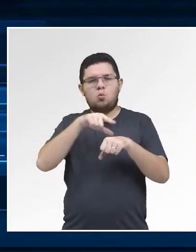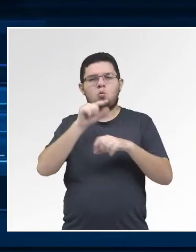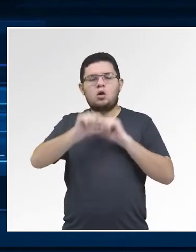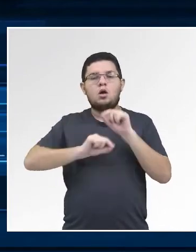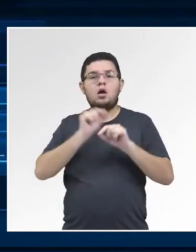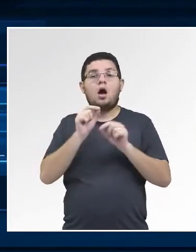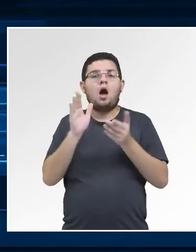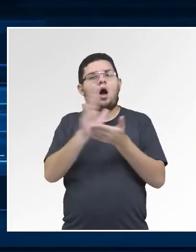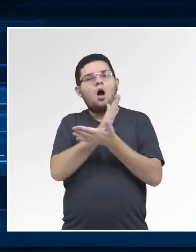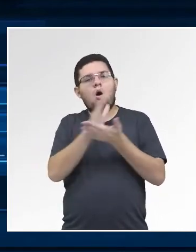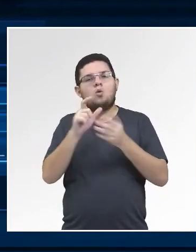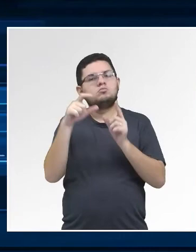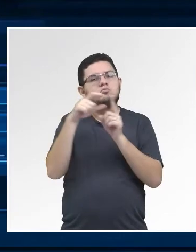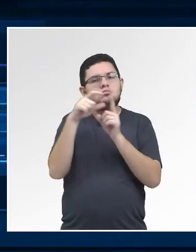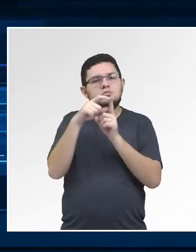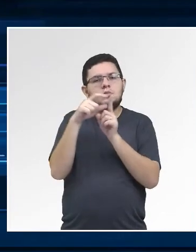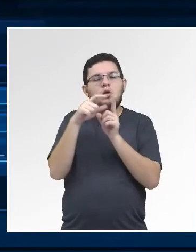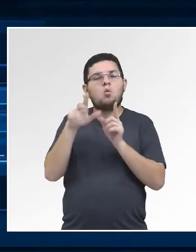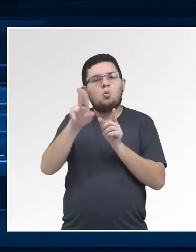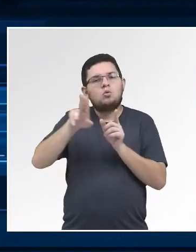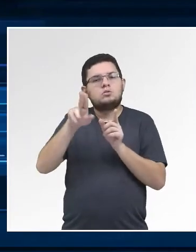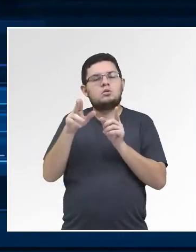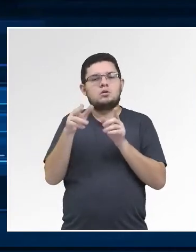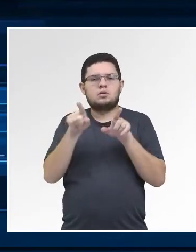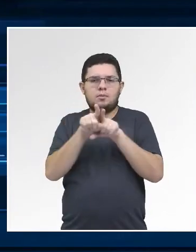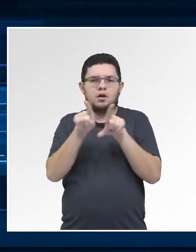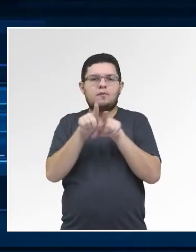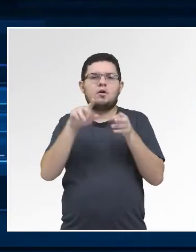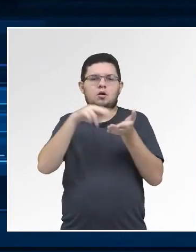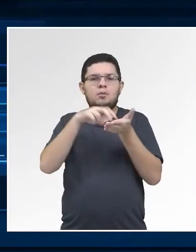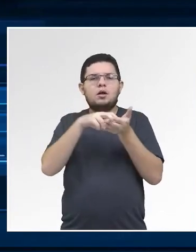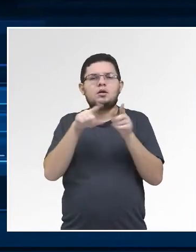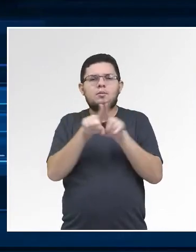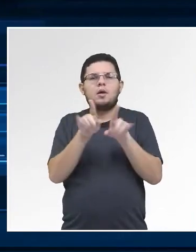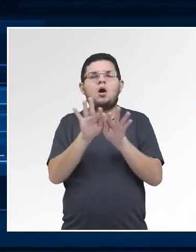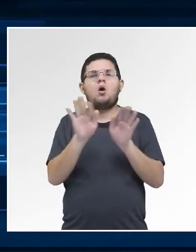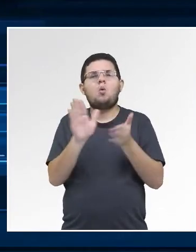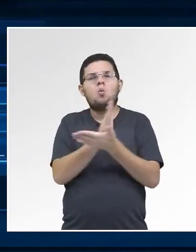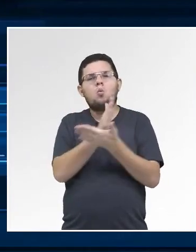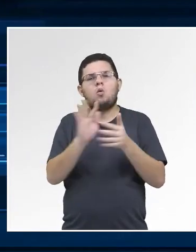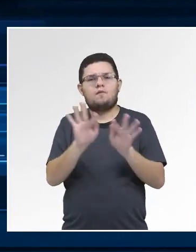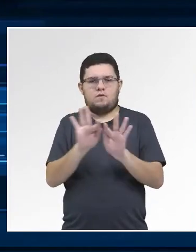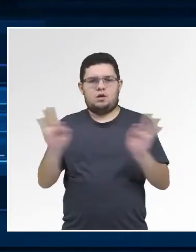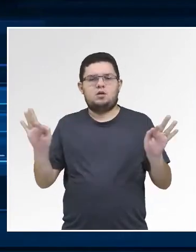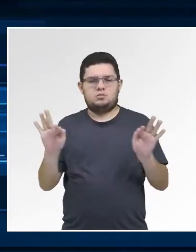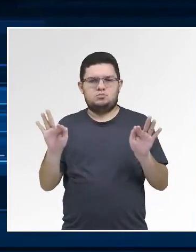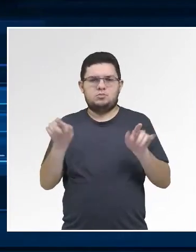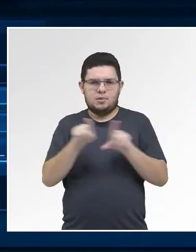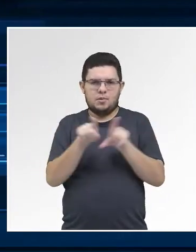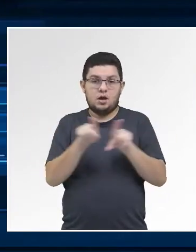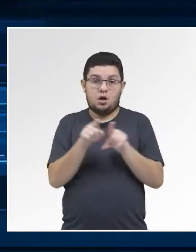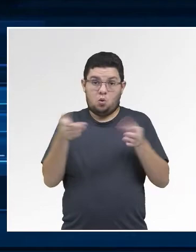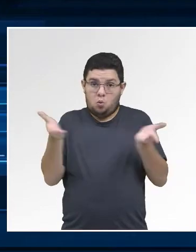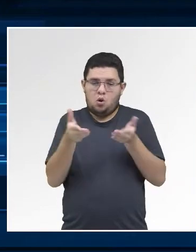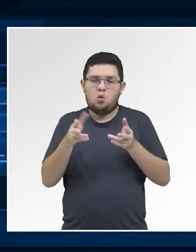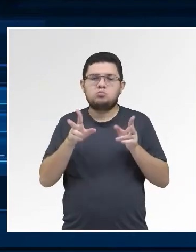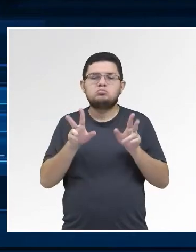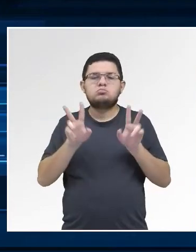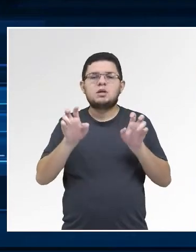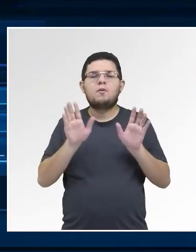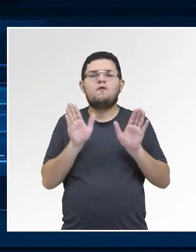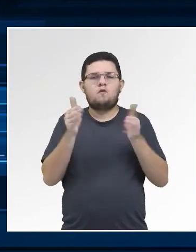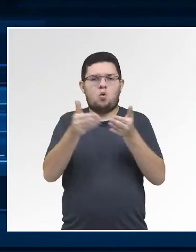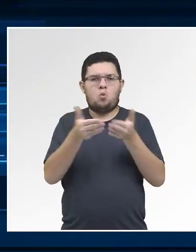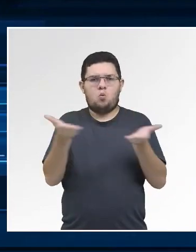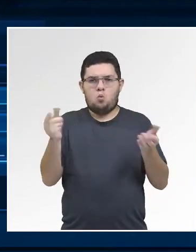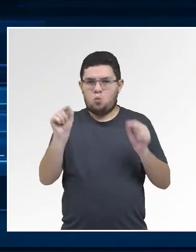aprendemos anteriormente no vocabulário e trazendo algumas frases no present perfect, que é o que nós vamos falar agora, é a nossa gramática